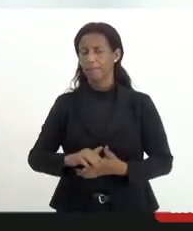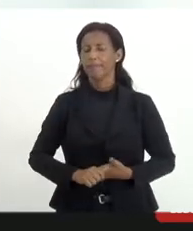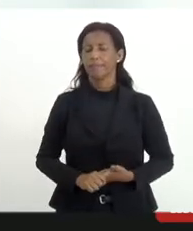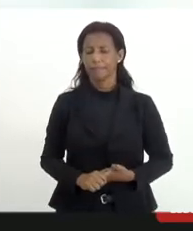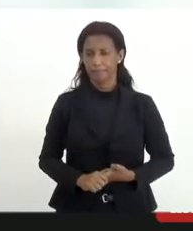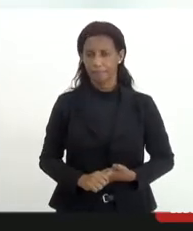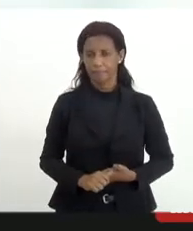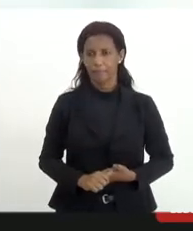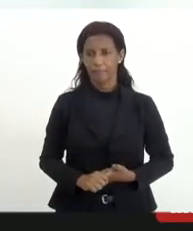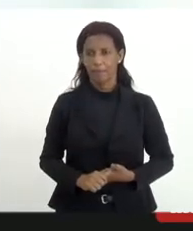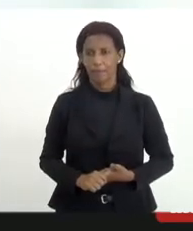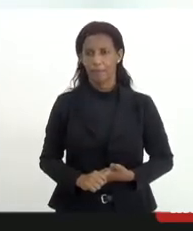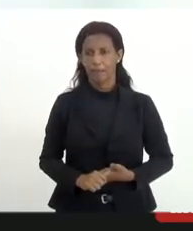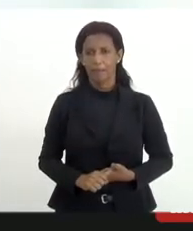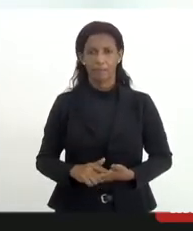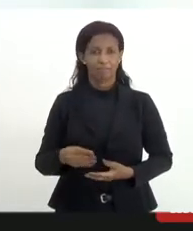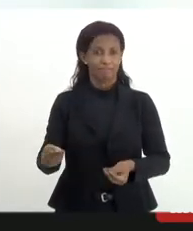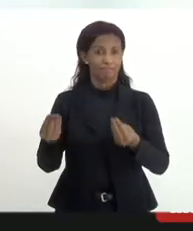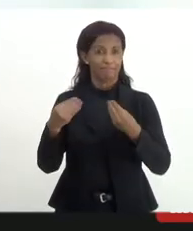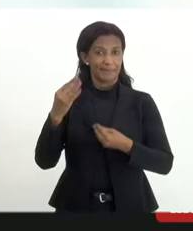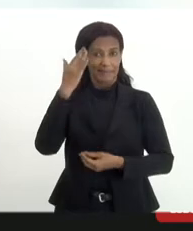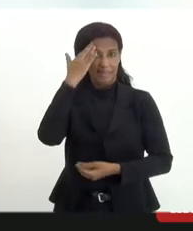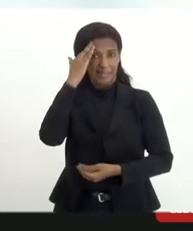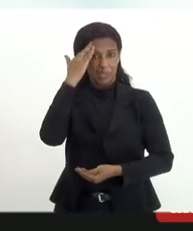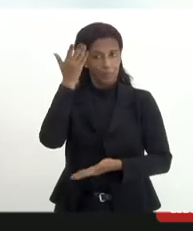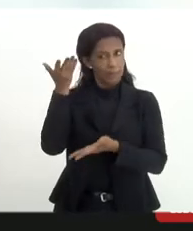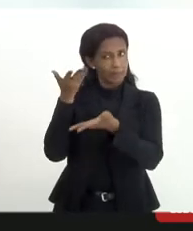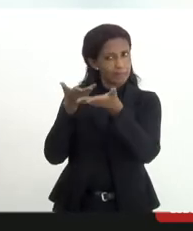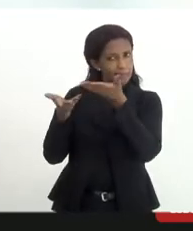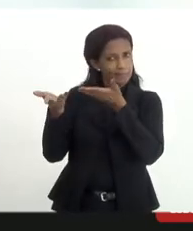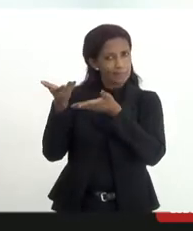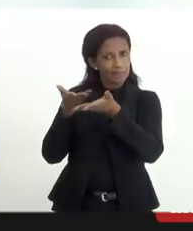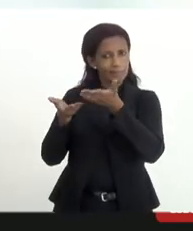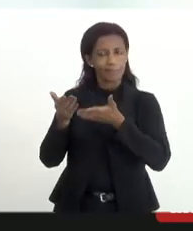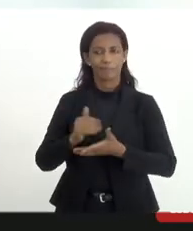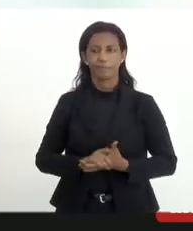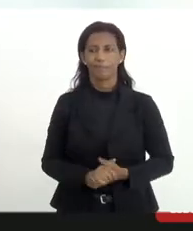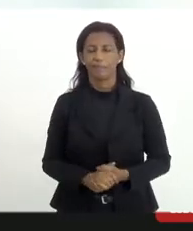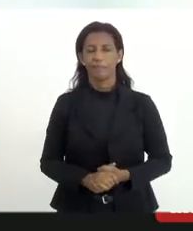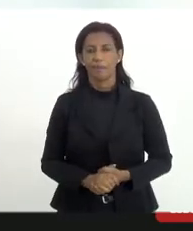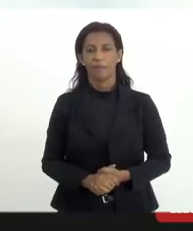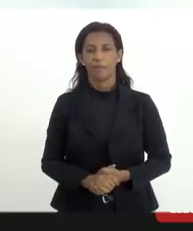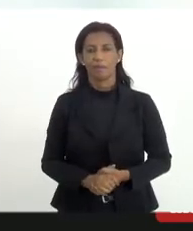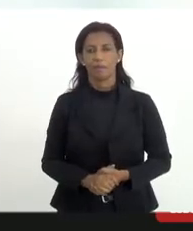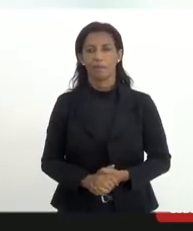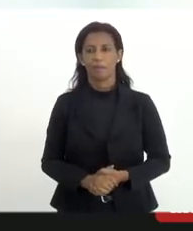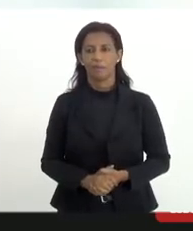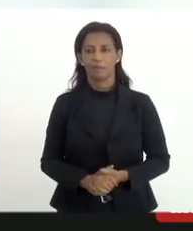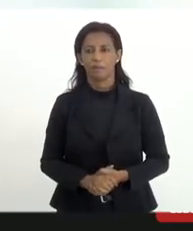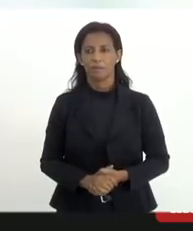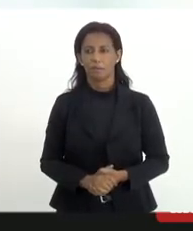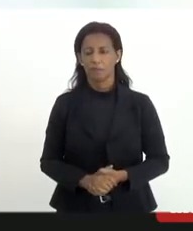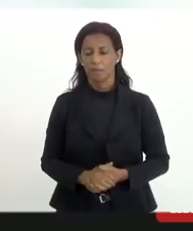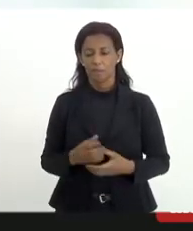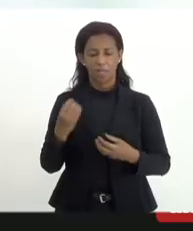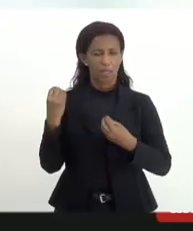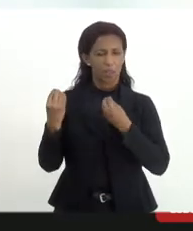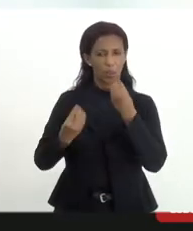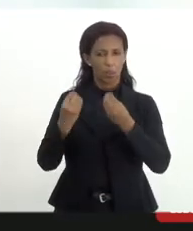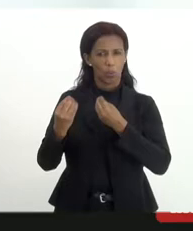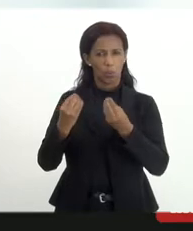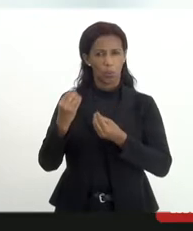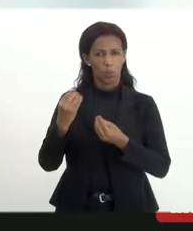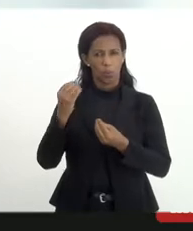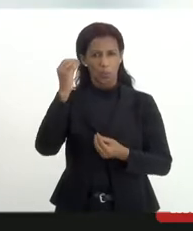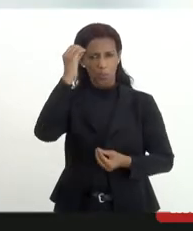é pacificar entendimentos. E como a cultura